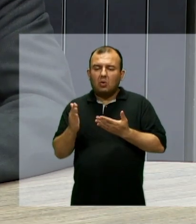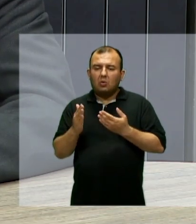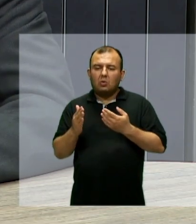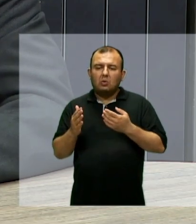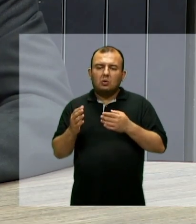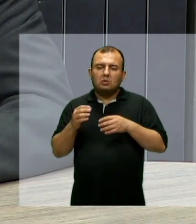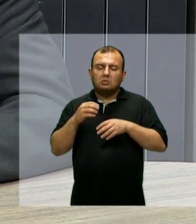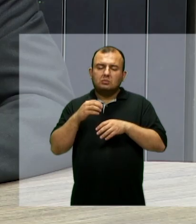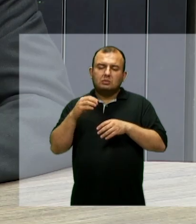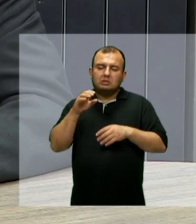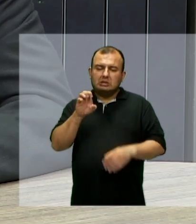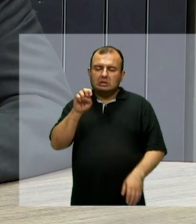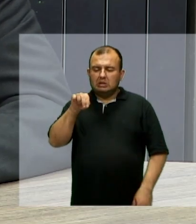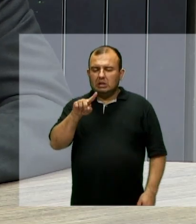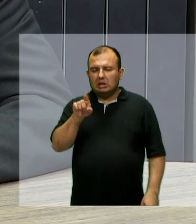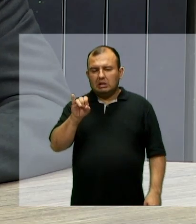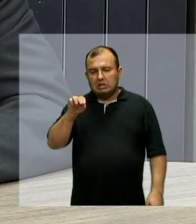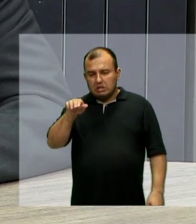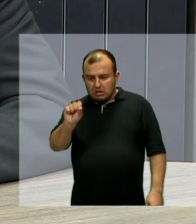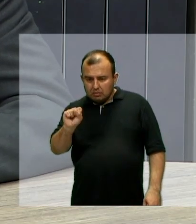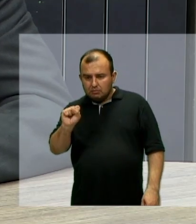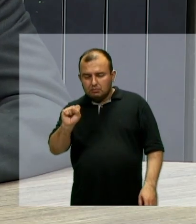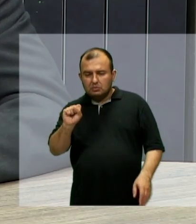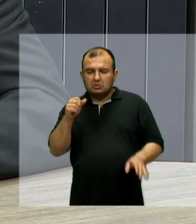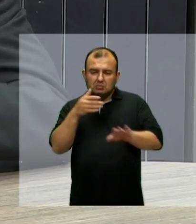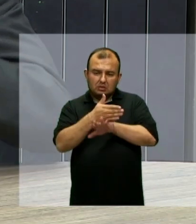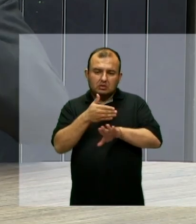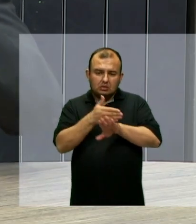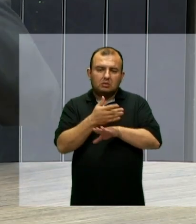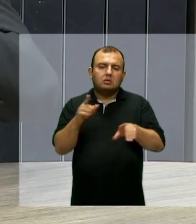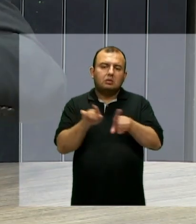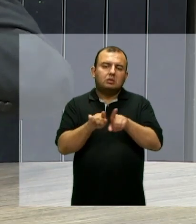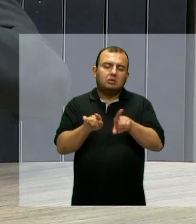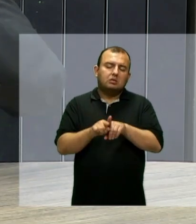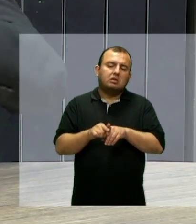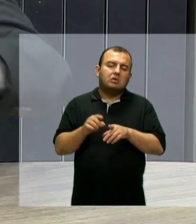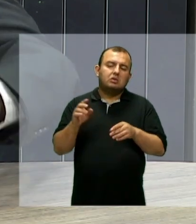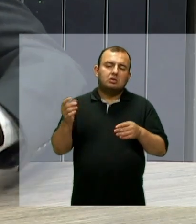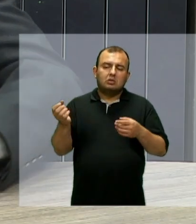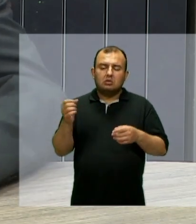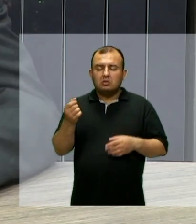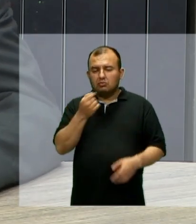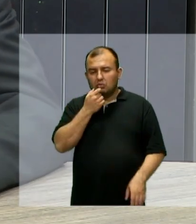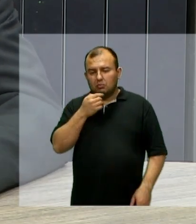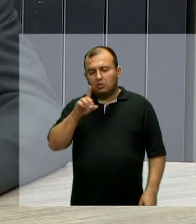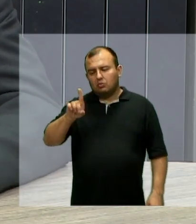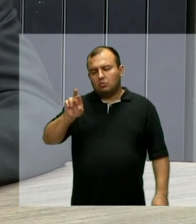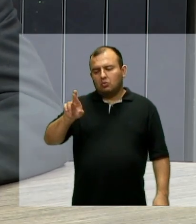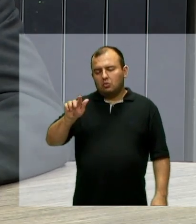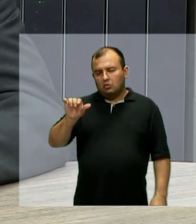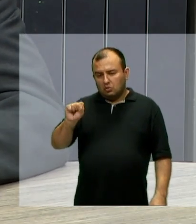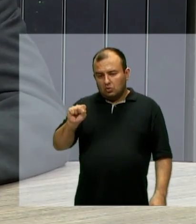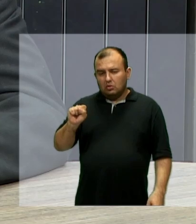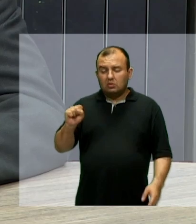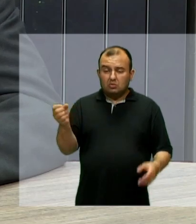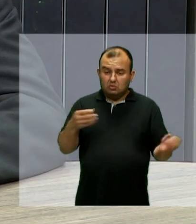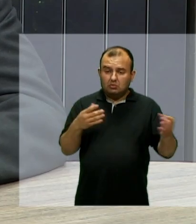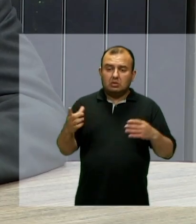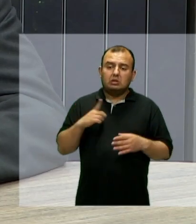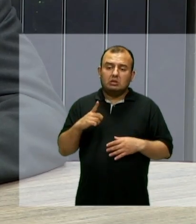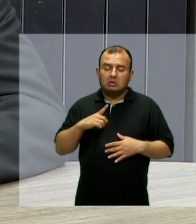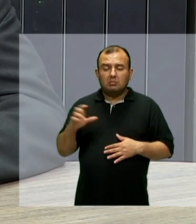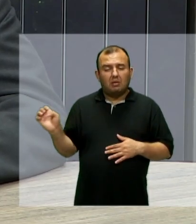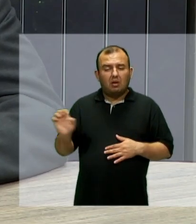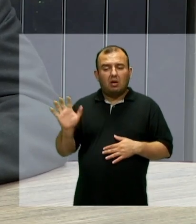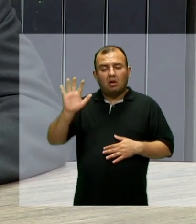desse ciclo da célula, elas inibem aquelas enzimas. Então, são essas drogas novas que estão surgindo, caríssimas, mas tem muito